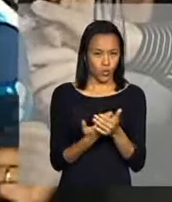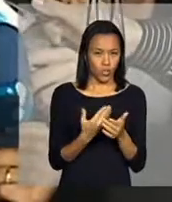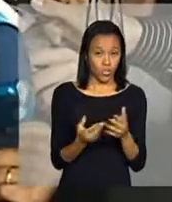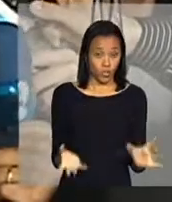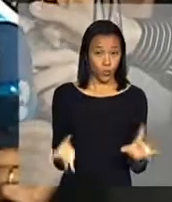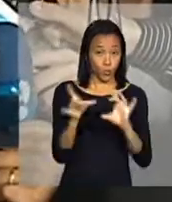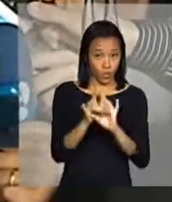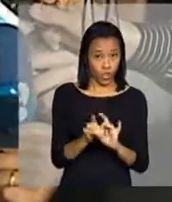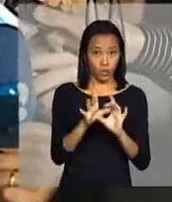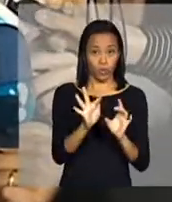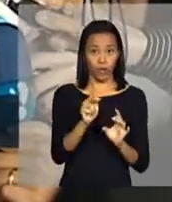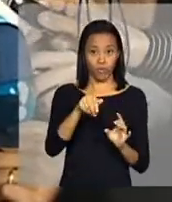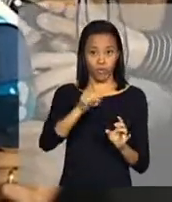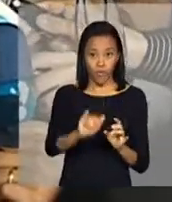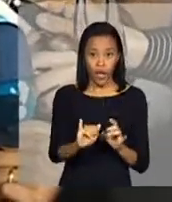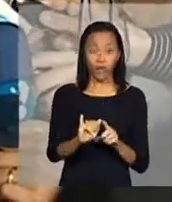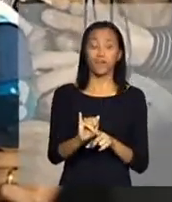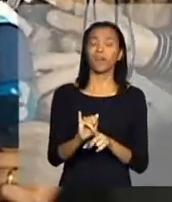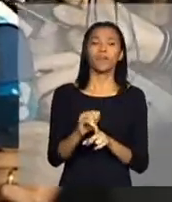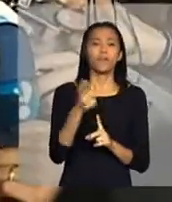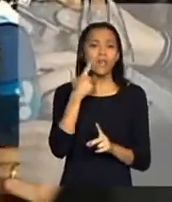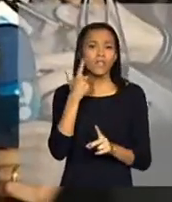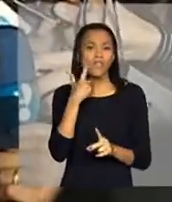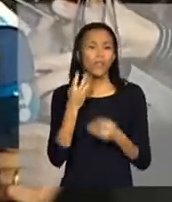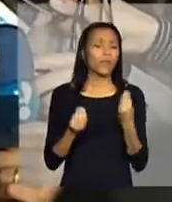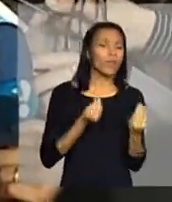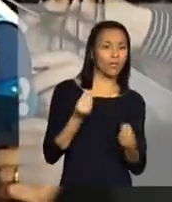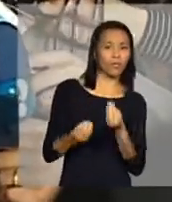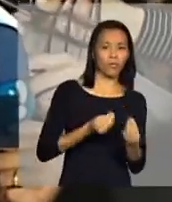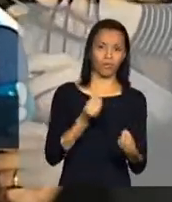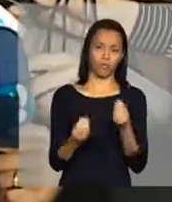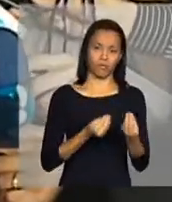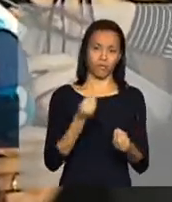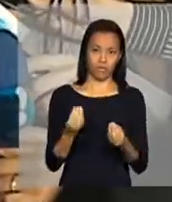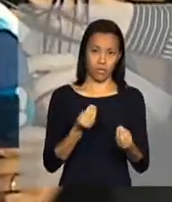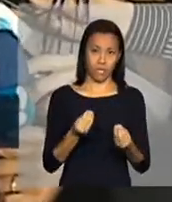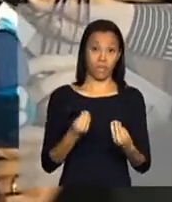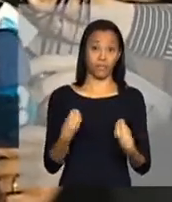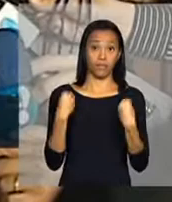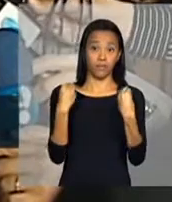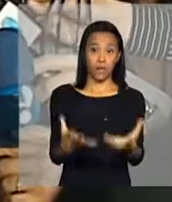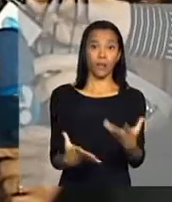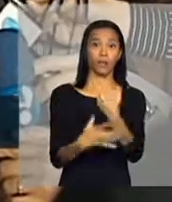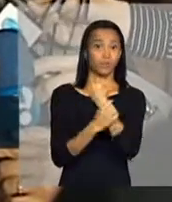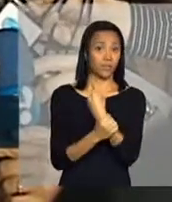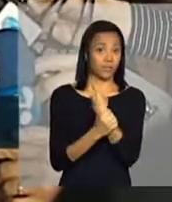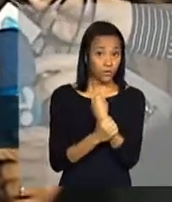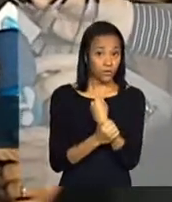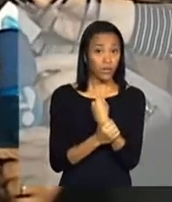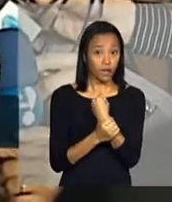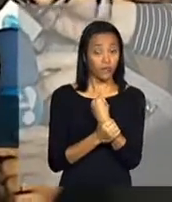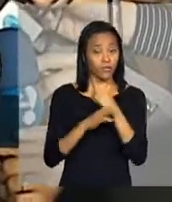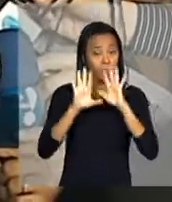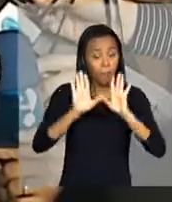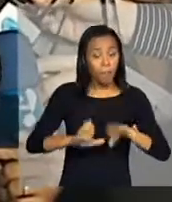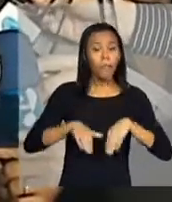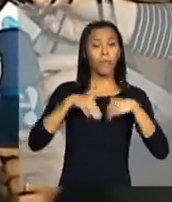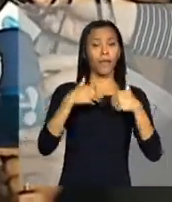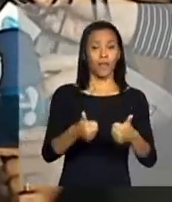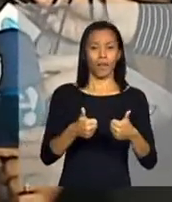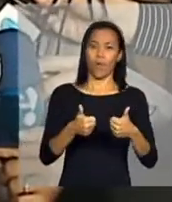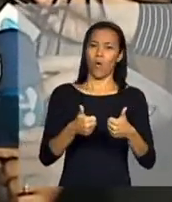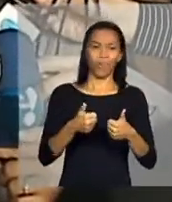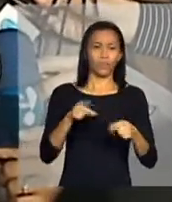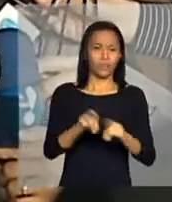que permita, do ponto de vista estrutural e orgânico, garantir na melhor forma possível, direito ao contraditório, à